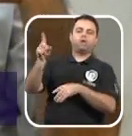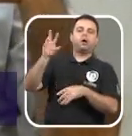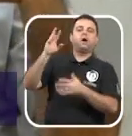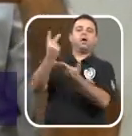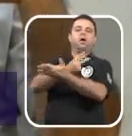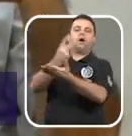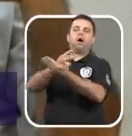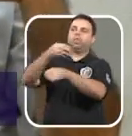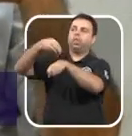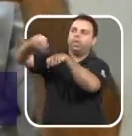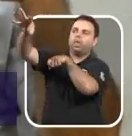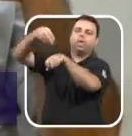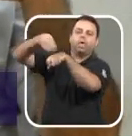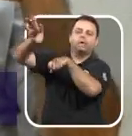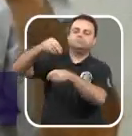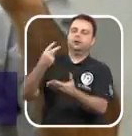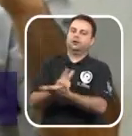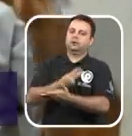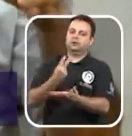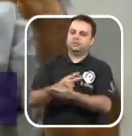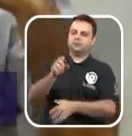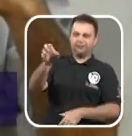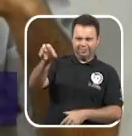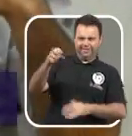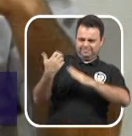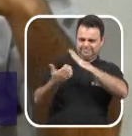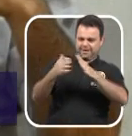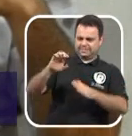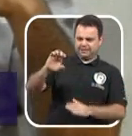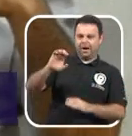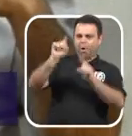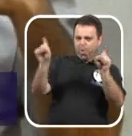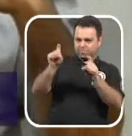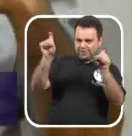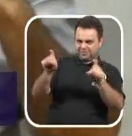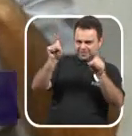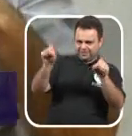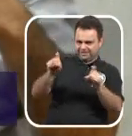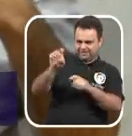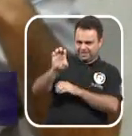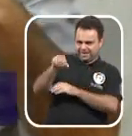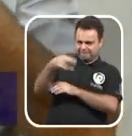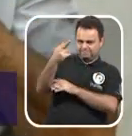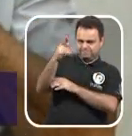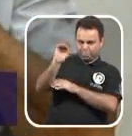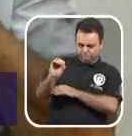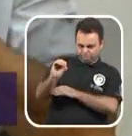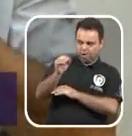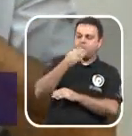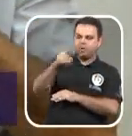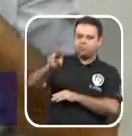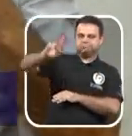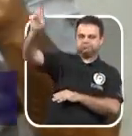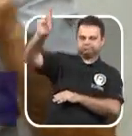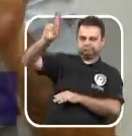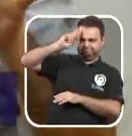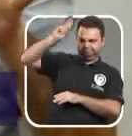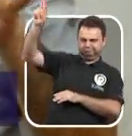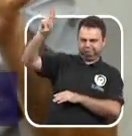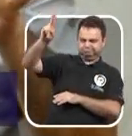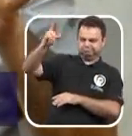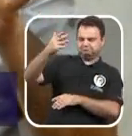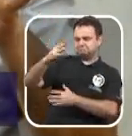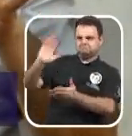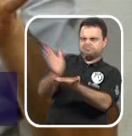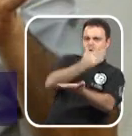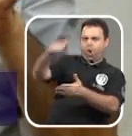trocaram o diretor da EMPRO para ver se melhora. Estava transferindo informação errada e recebeu menos recursos. Então, a gente não sabe por que o